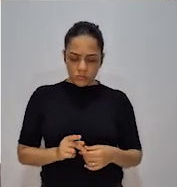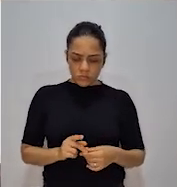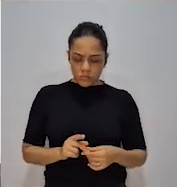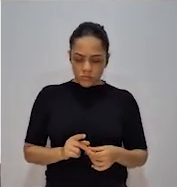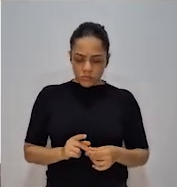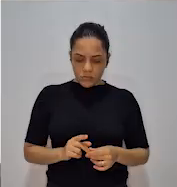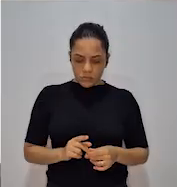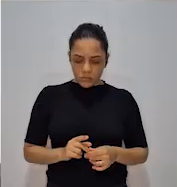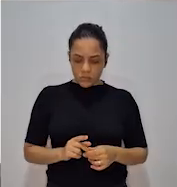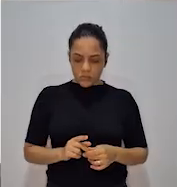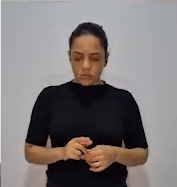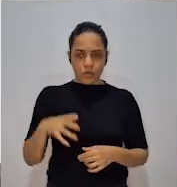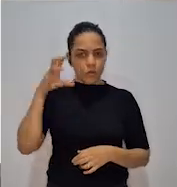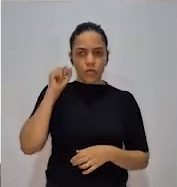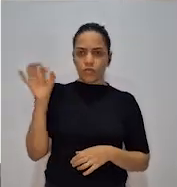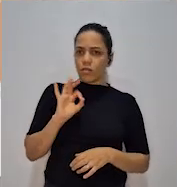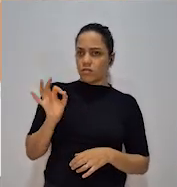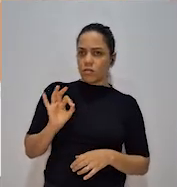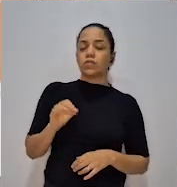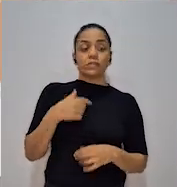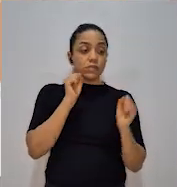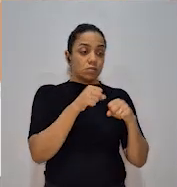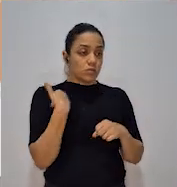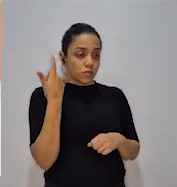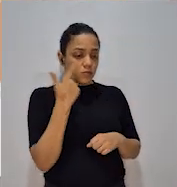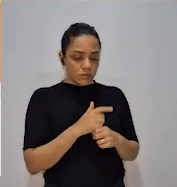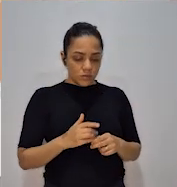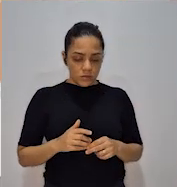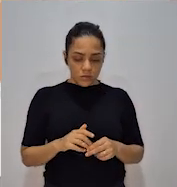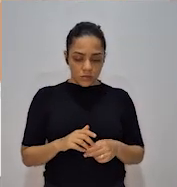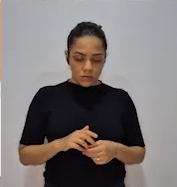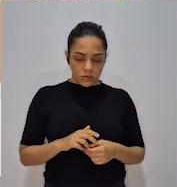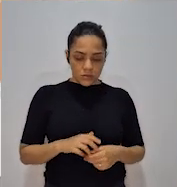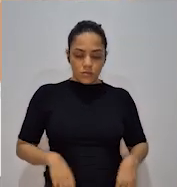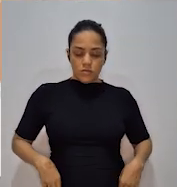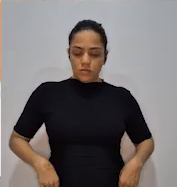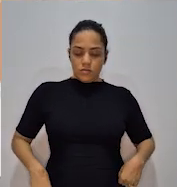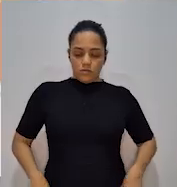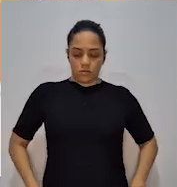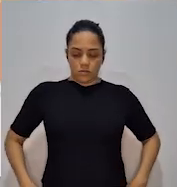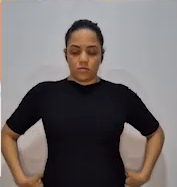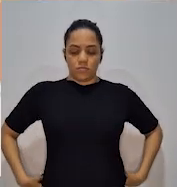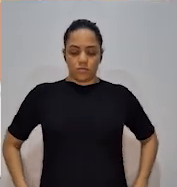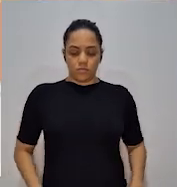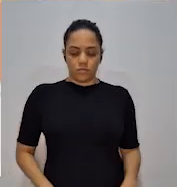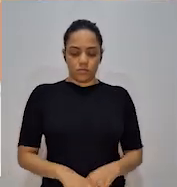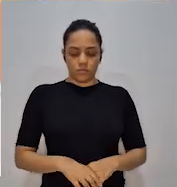pena. Vá. Consegue ouvir, não? Sim, Eu escuto a Dani.